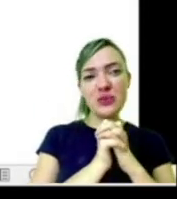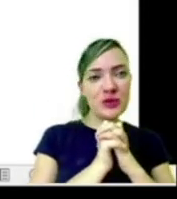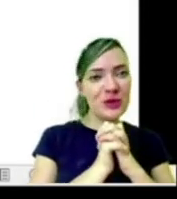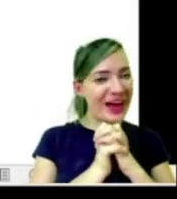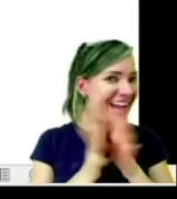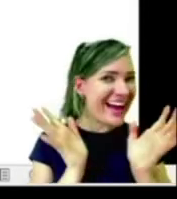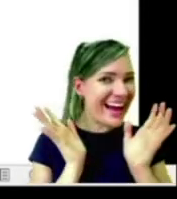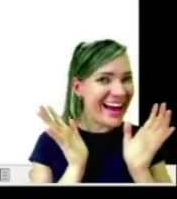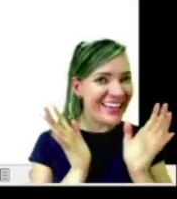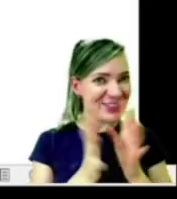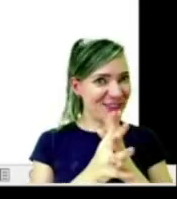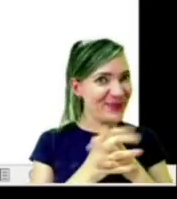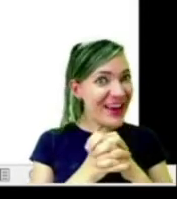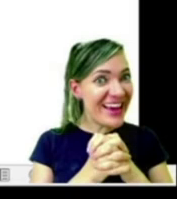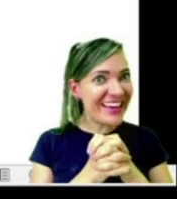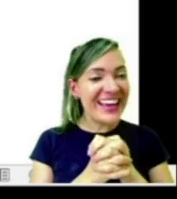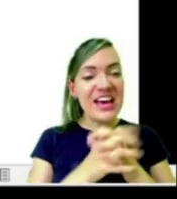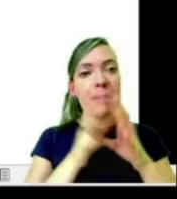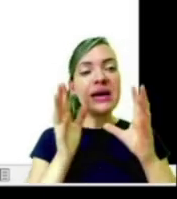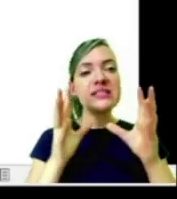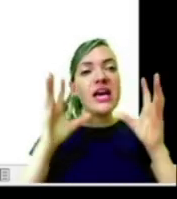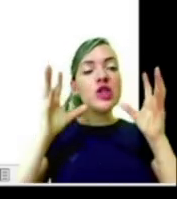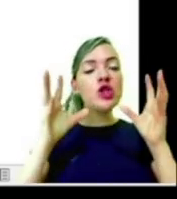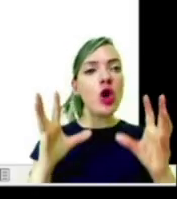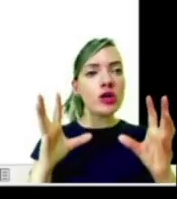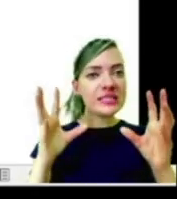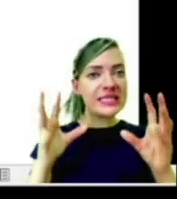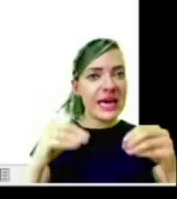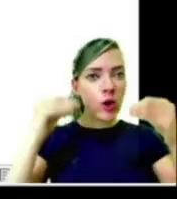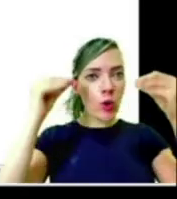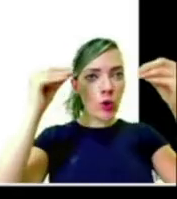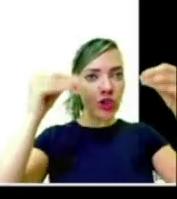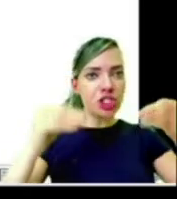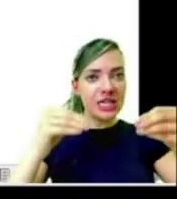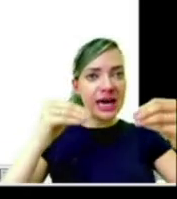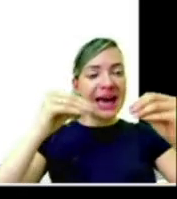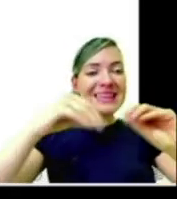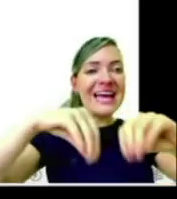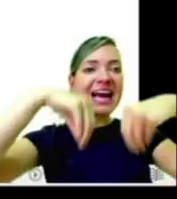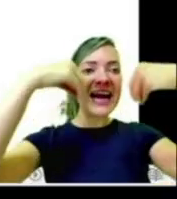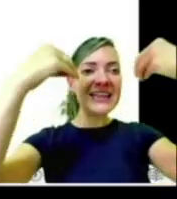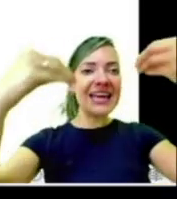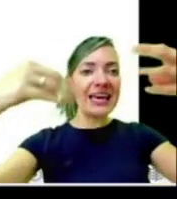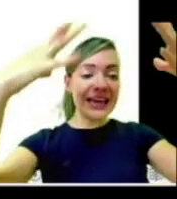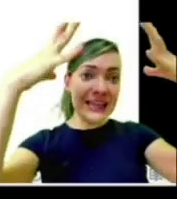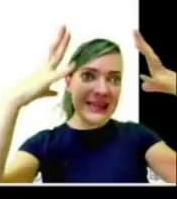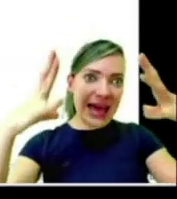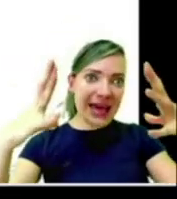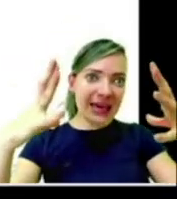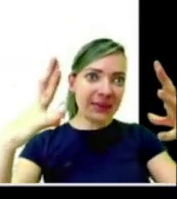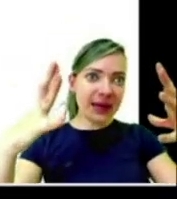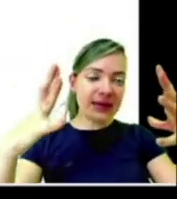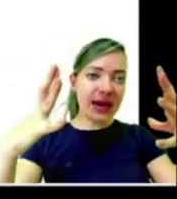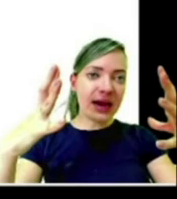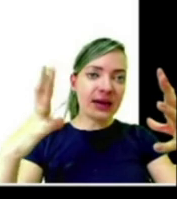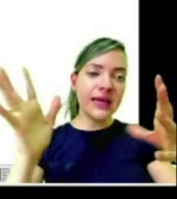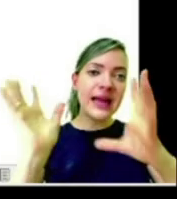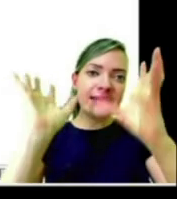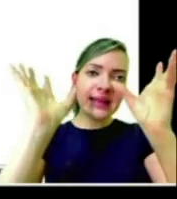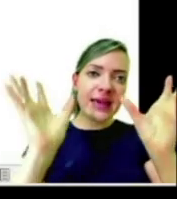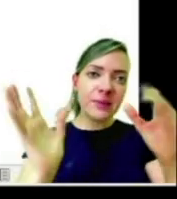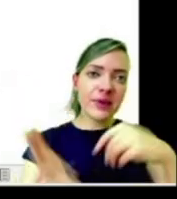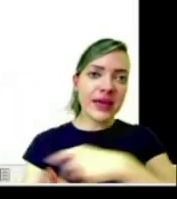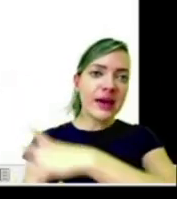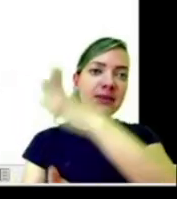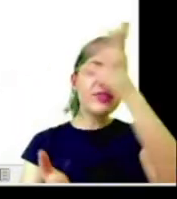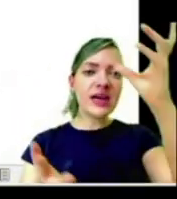ser feliz no mundo. Ah, eu também. Mas nós, na ecologia, na cadeia e teia alimentar, né,